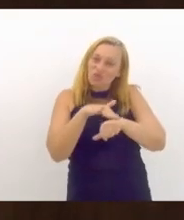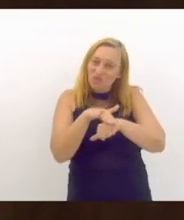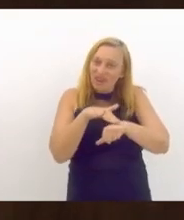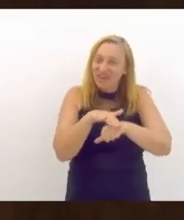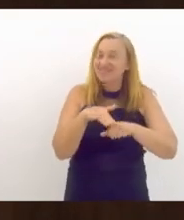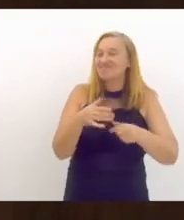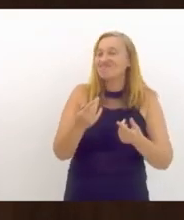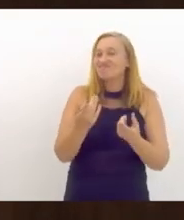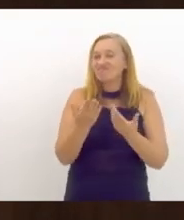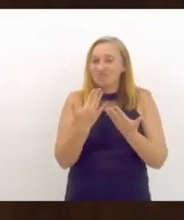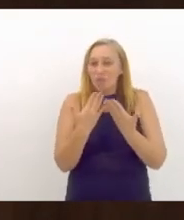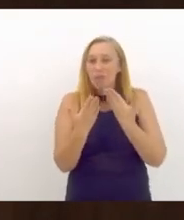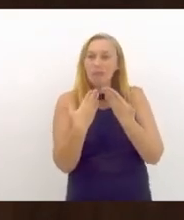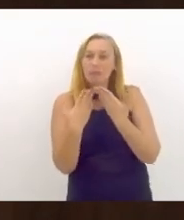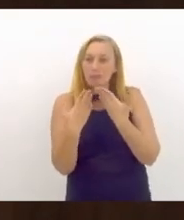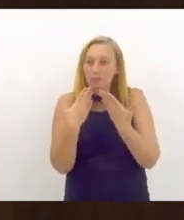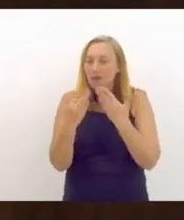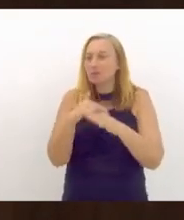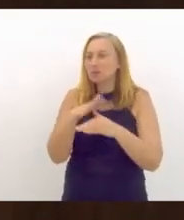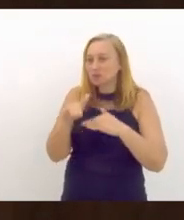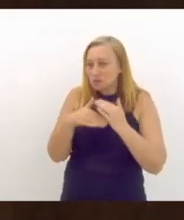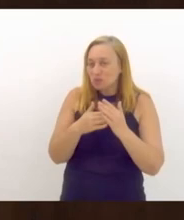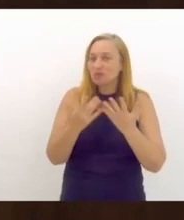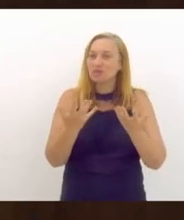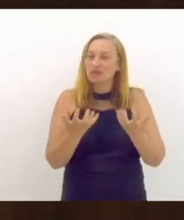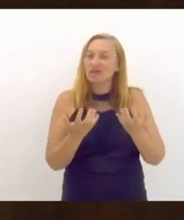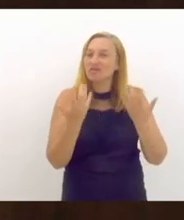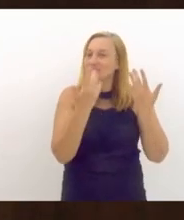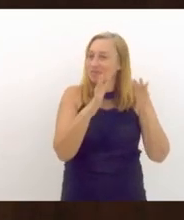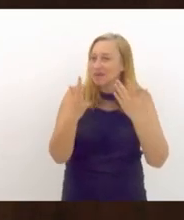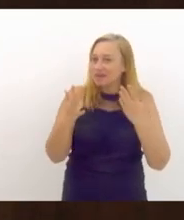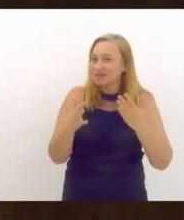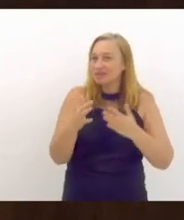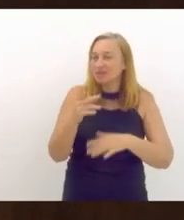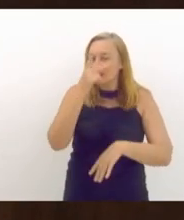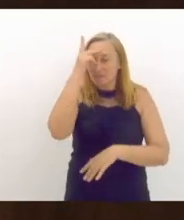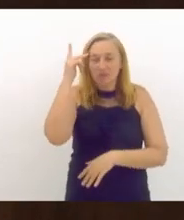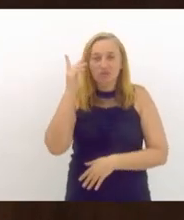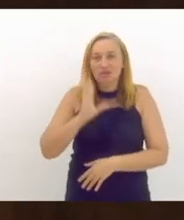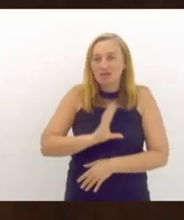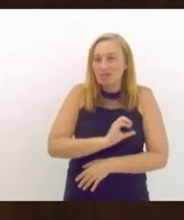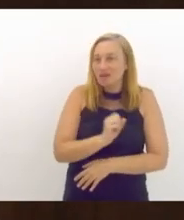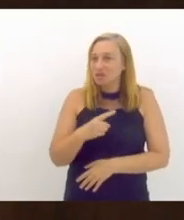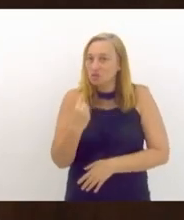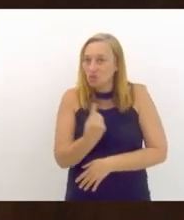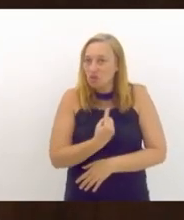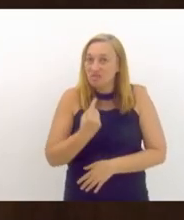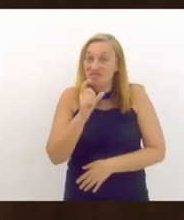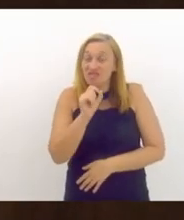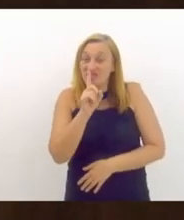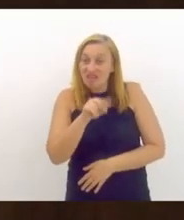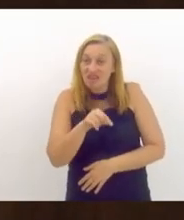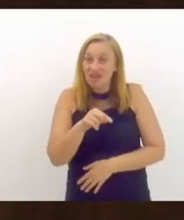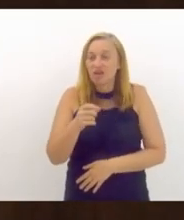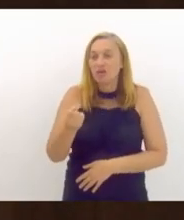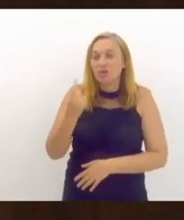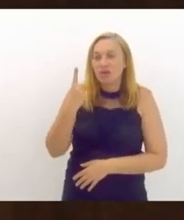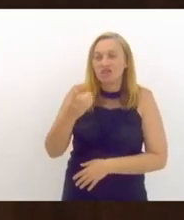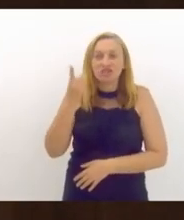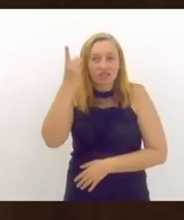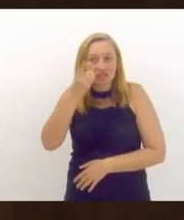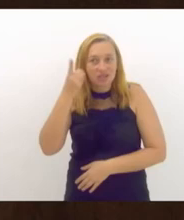gente tem com todo mundo, e eu quero saudar aqui uma figura muito querida nossa, que é o